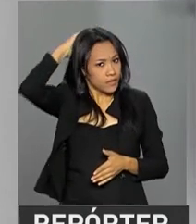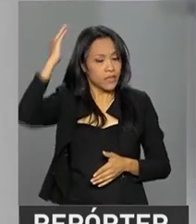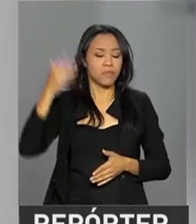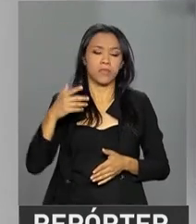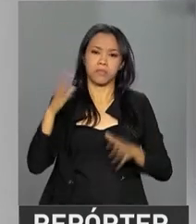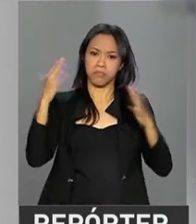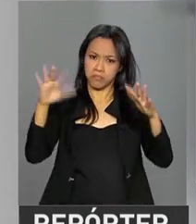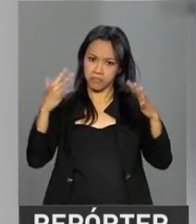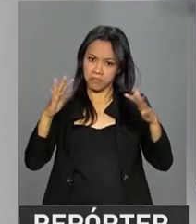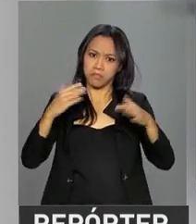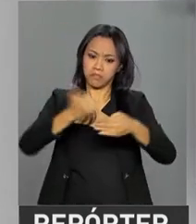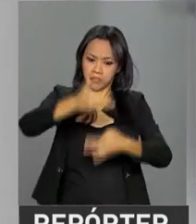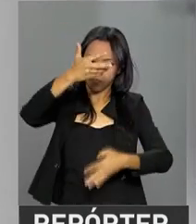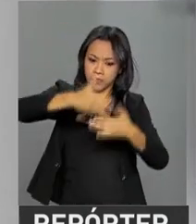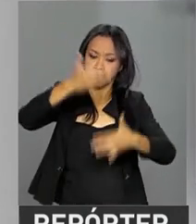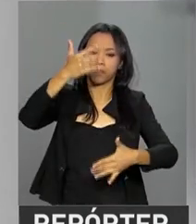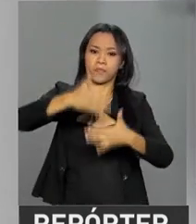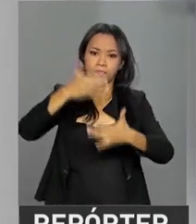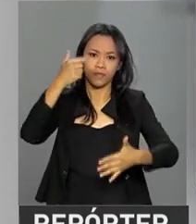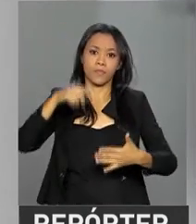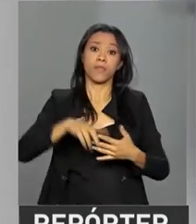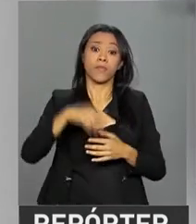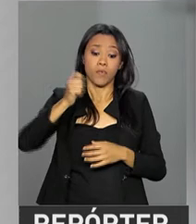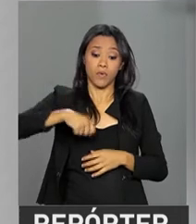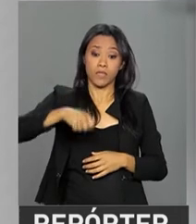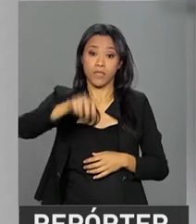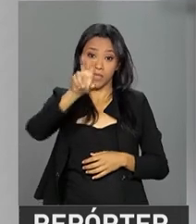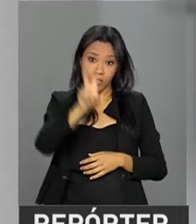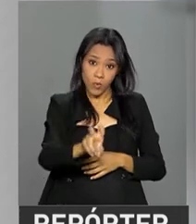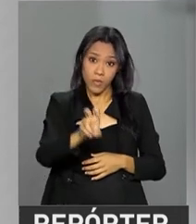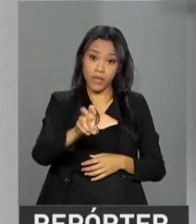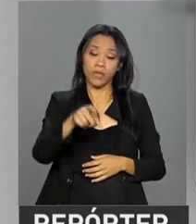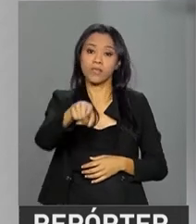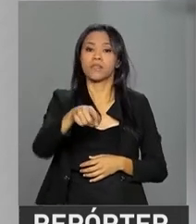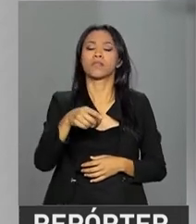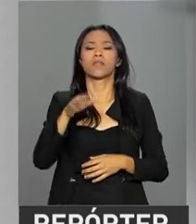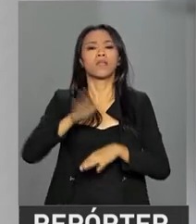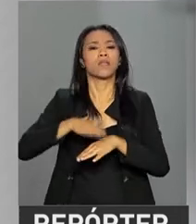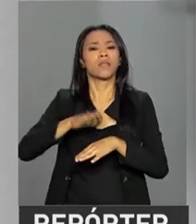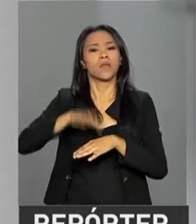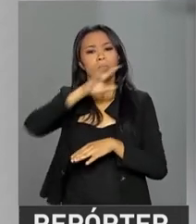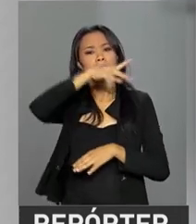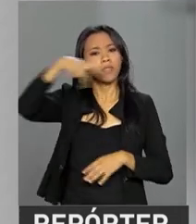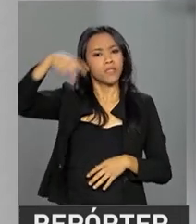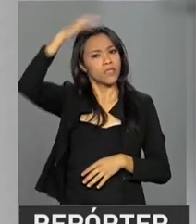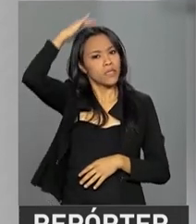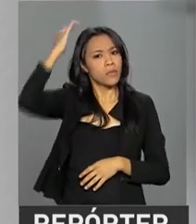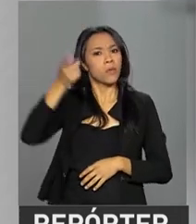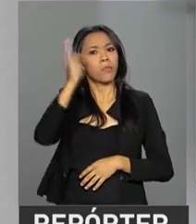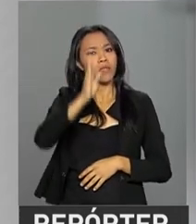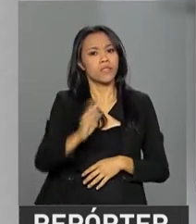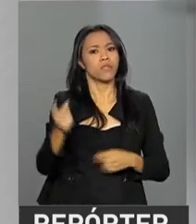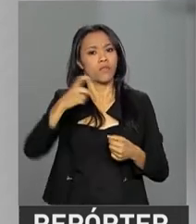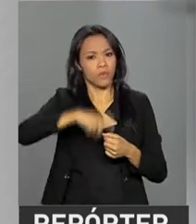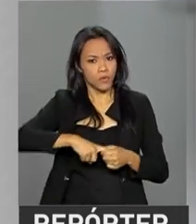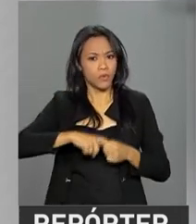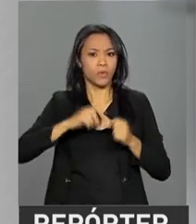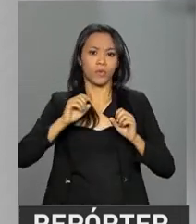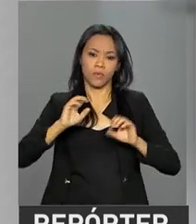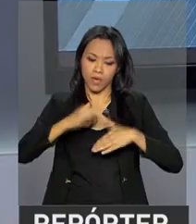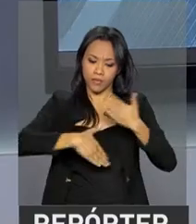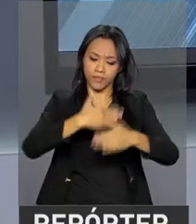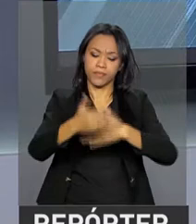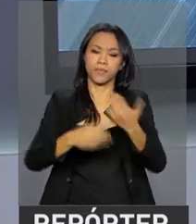emprego. Ele ressaltou o crescimento por 5 meses seguidos. Segundo o presidente, o Brasil voltou a crescer e a empregar.